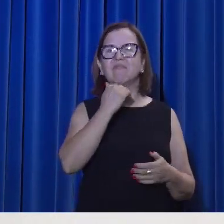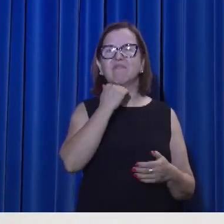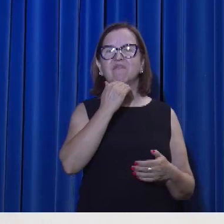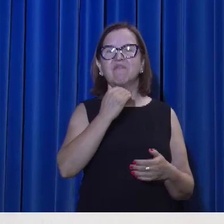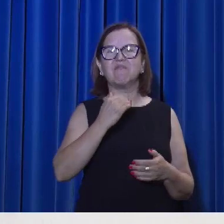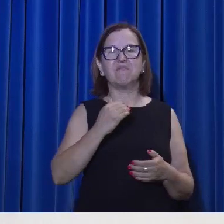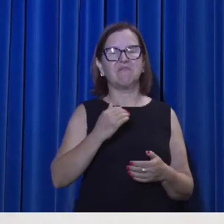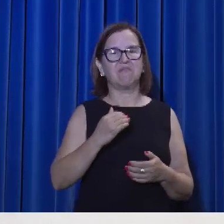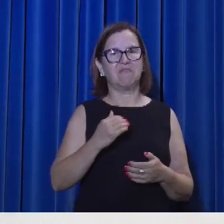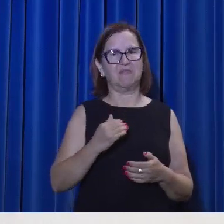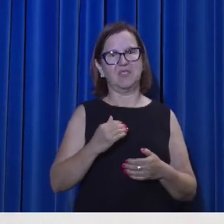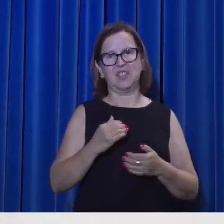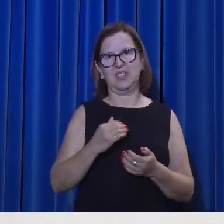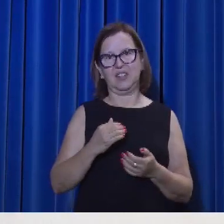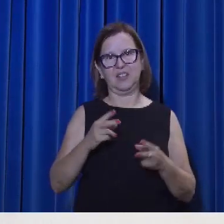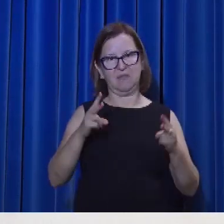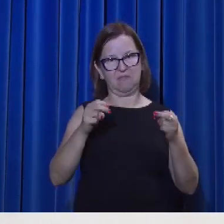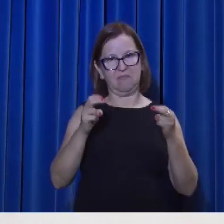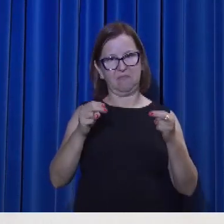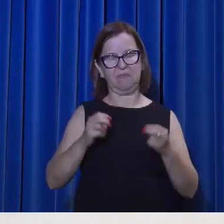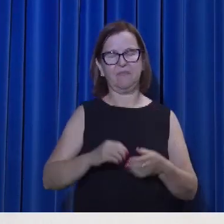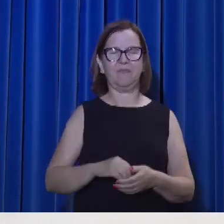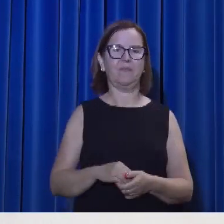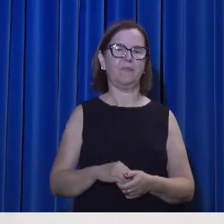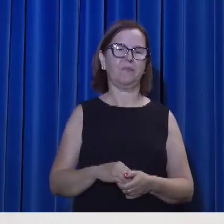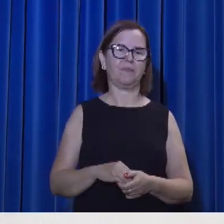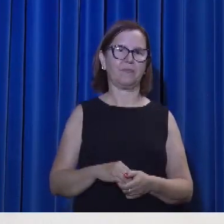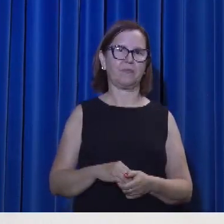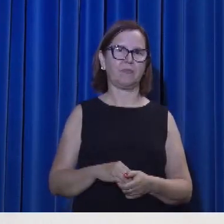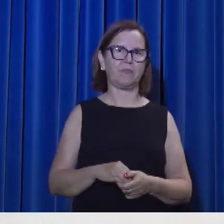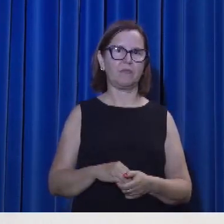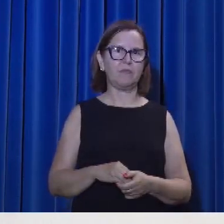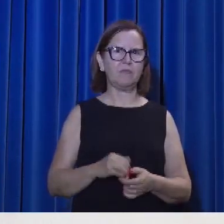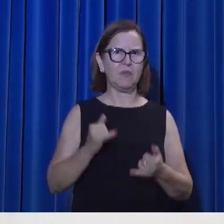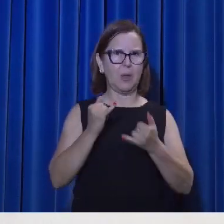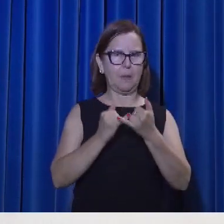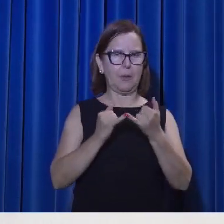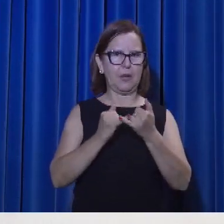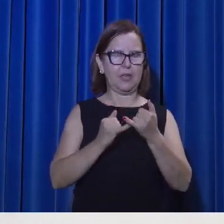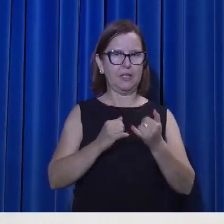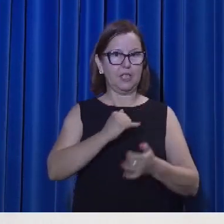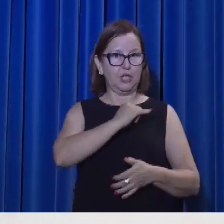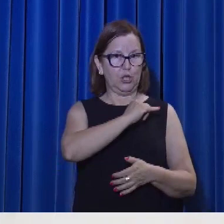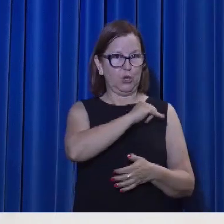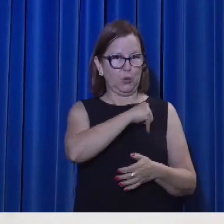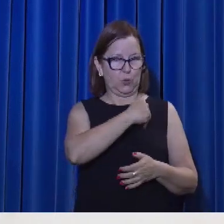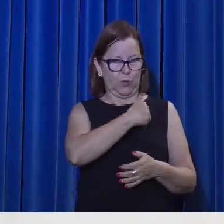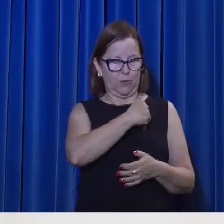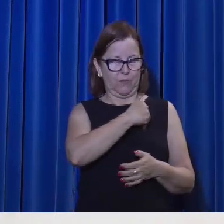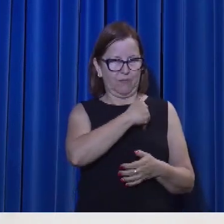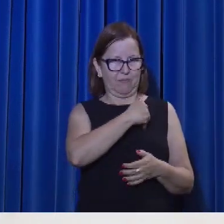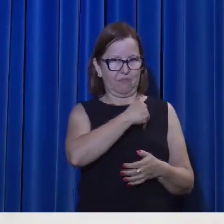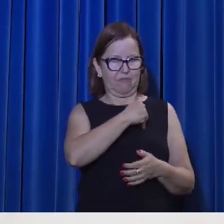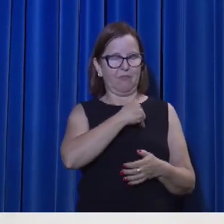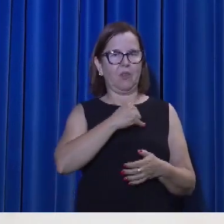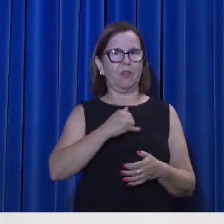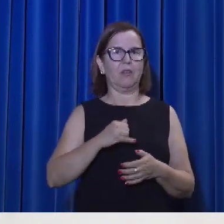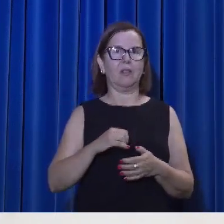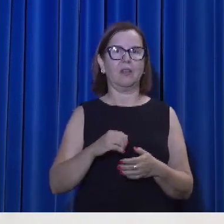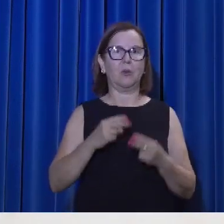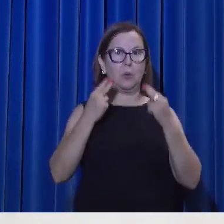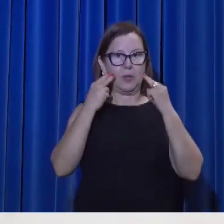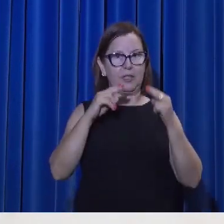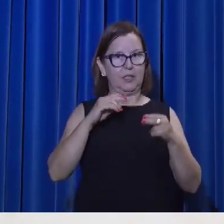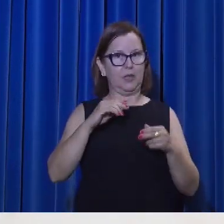Aqui eu acho interessante, irmãos, porque parece que João, o evangelista, aqui ele está falando de João o Batista, por que